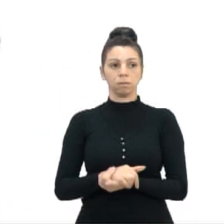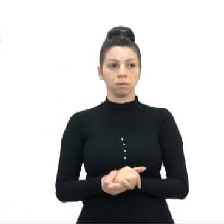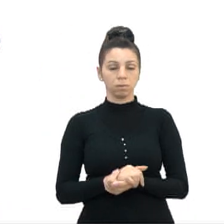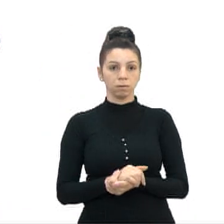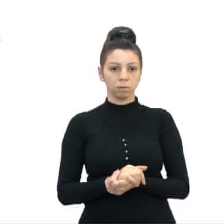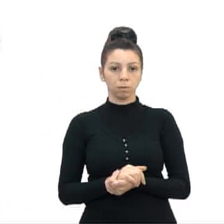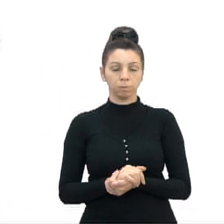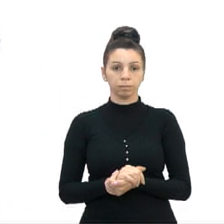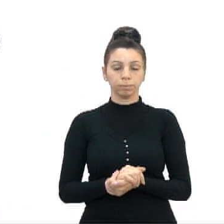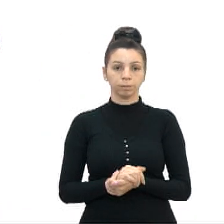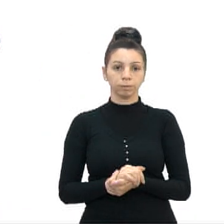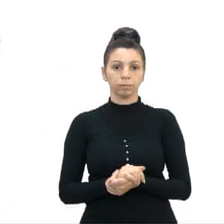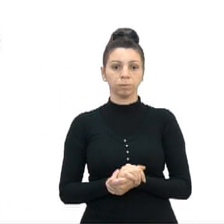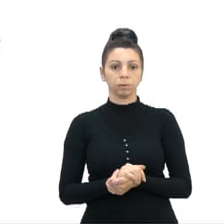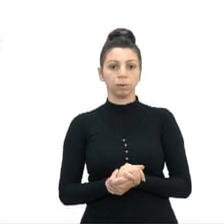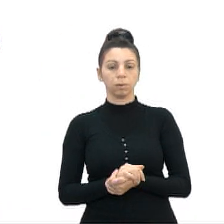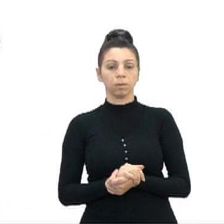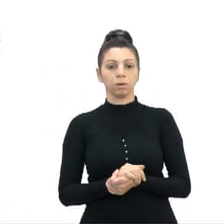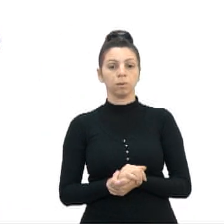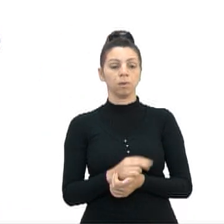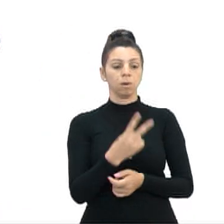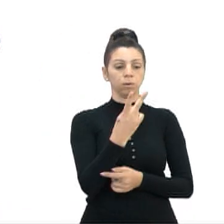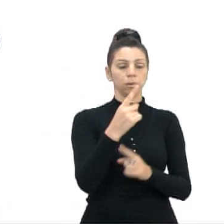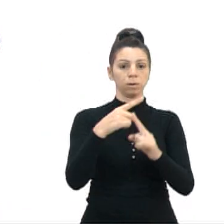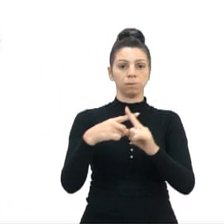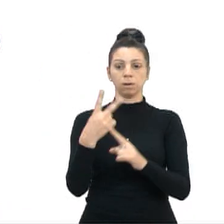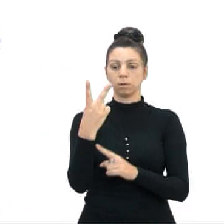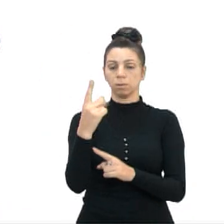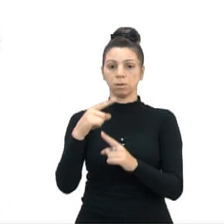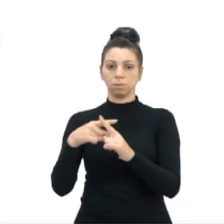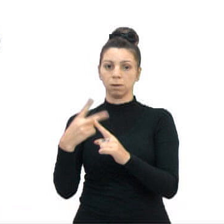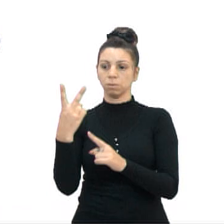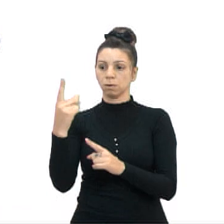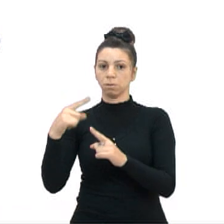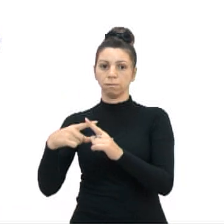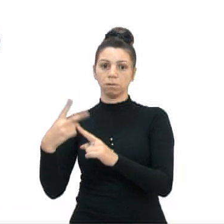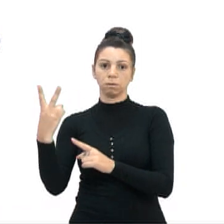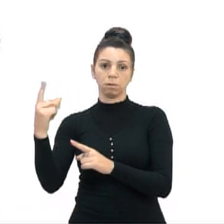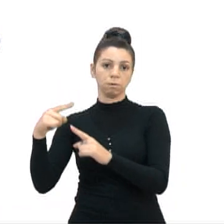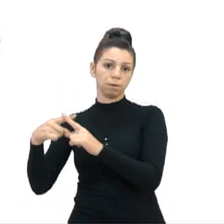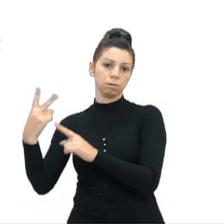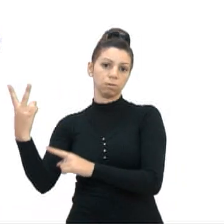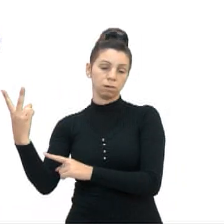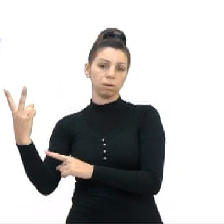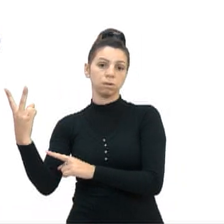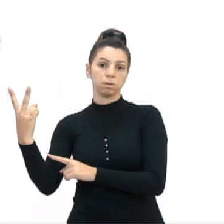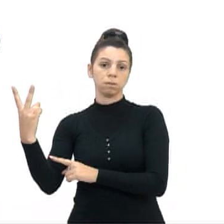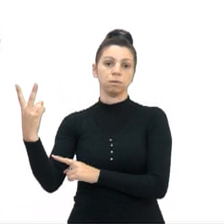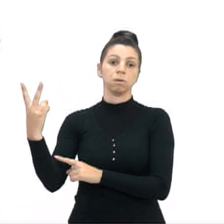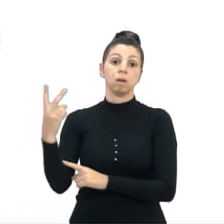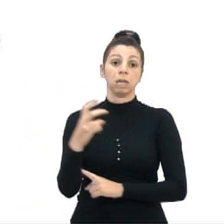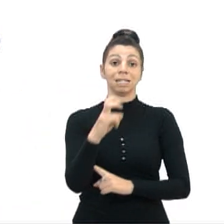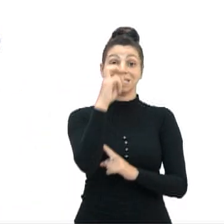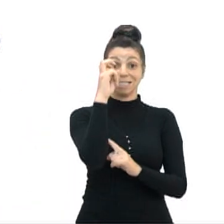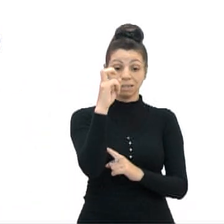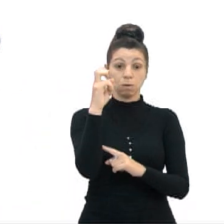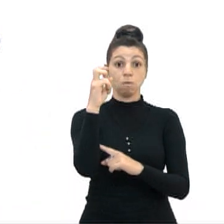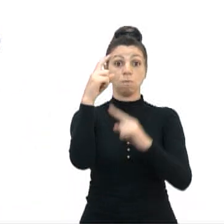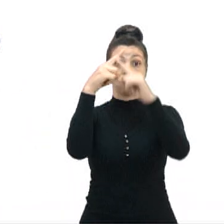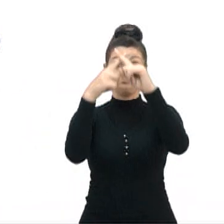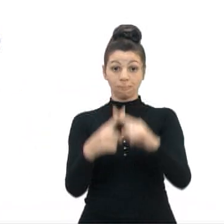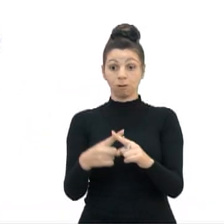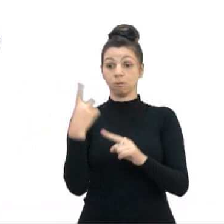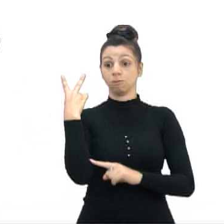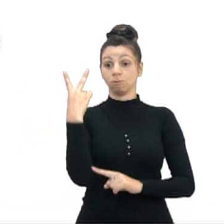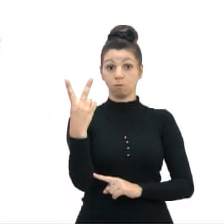vezes 2 vezes 2 vezes 2 vezes 2, 5 vezes, 32. Quantas vezes aqui o x tem que